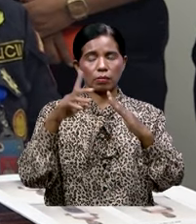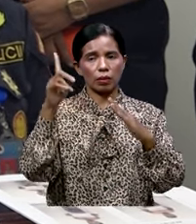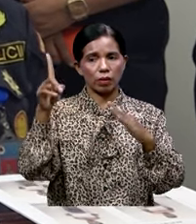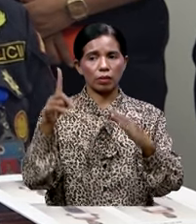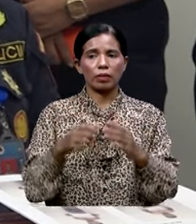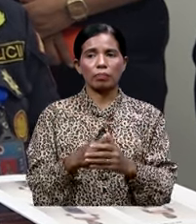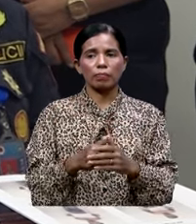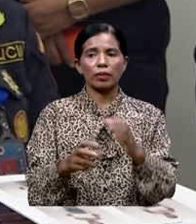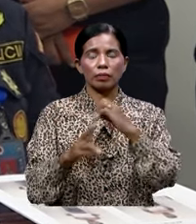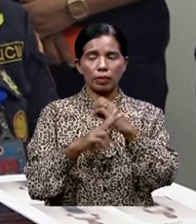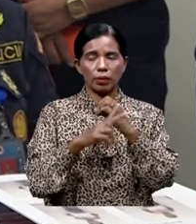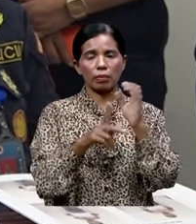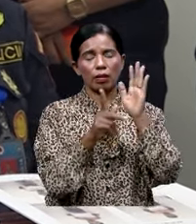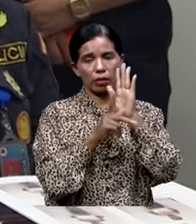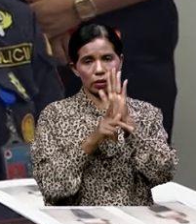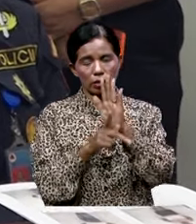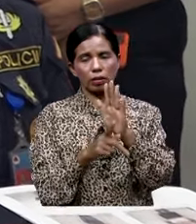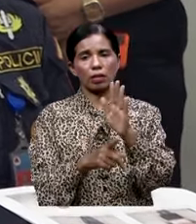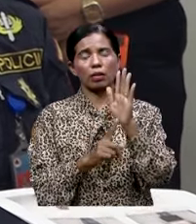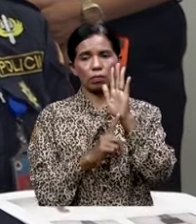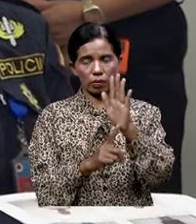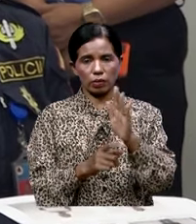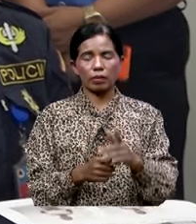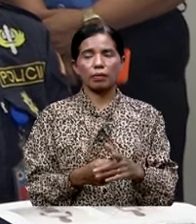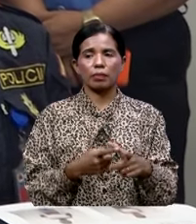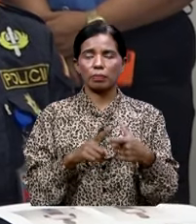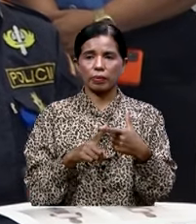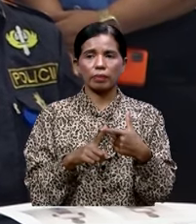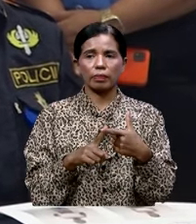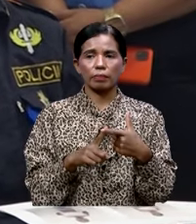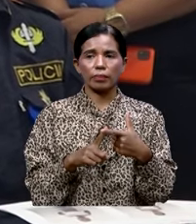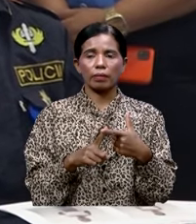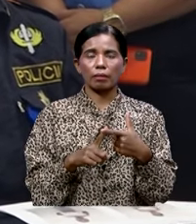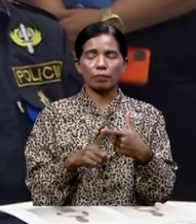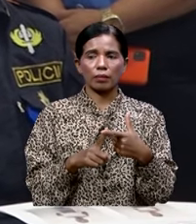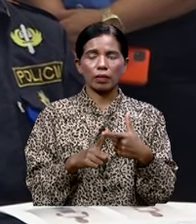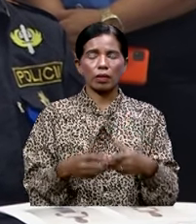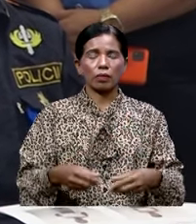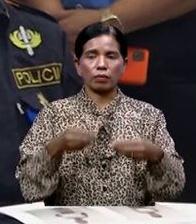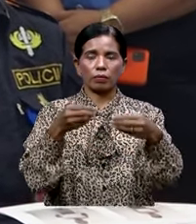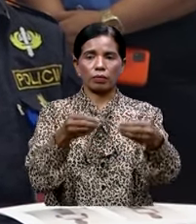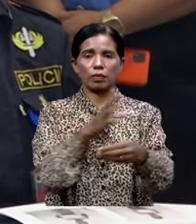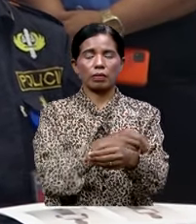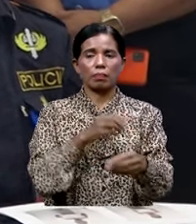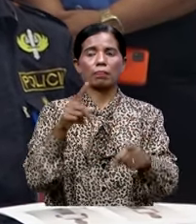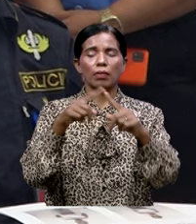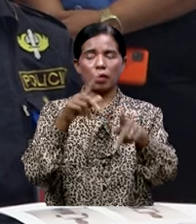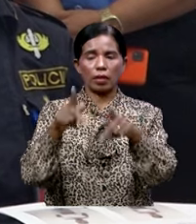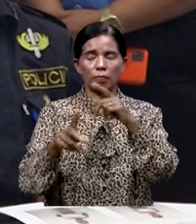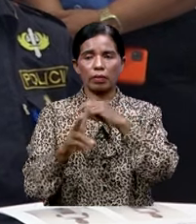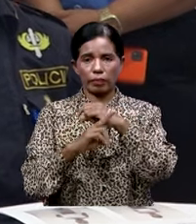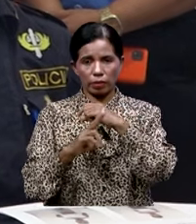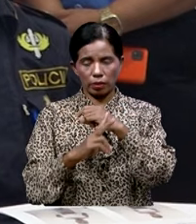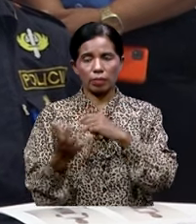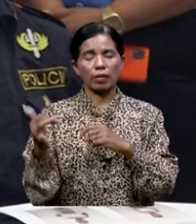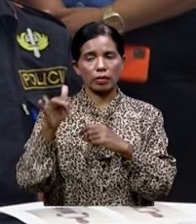nemos vitima me halo keisawana ihamos akutensa ofensi fezi integrari grabi adu ba ema vitima.